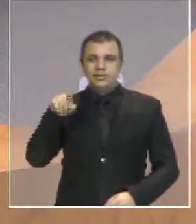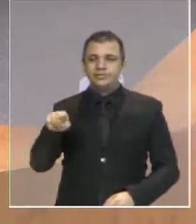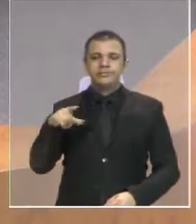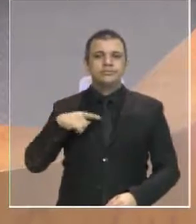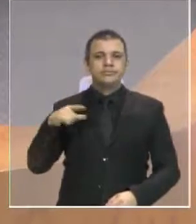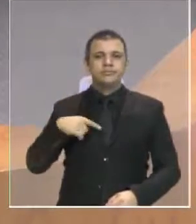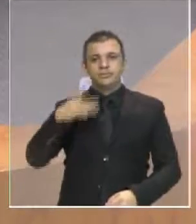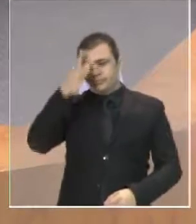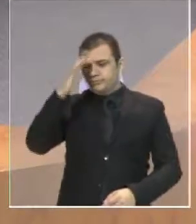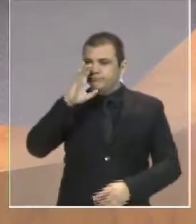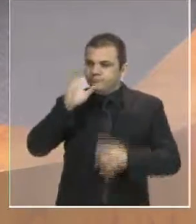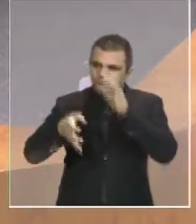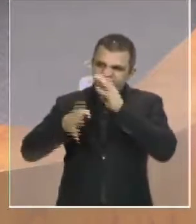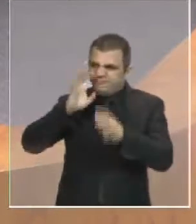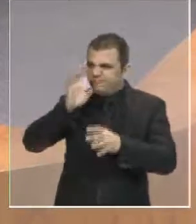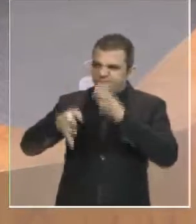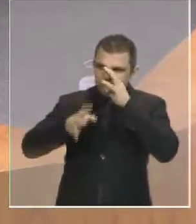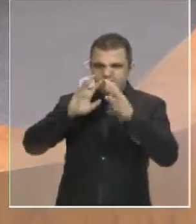país.